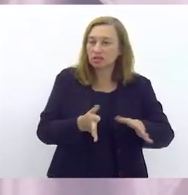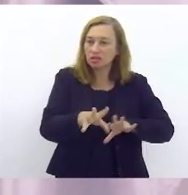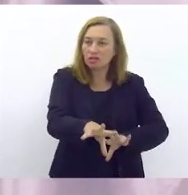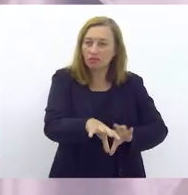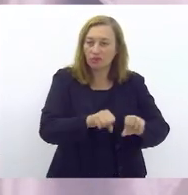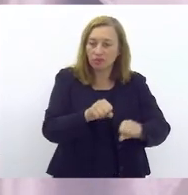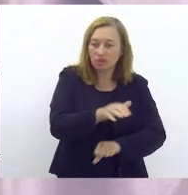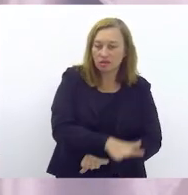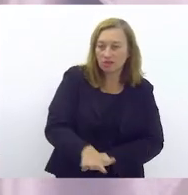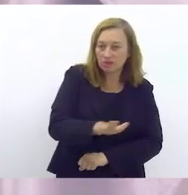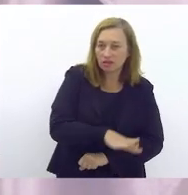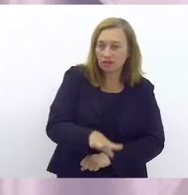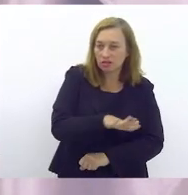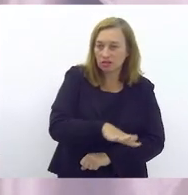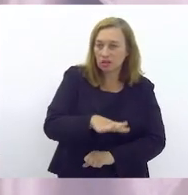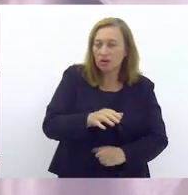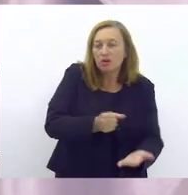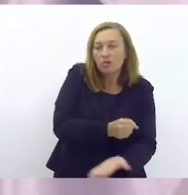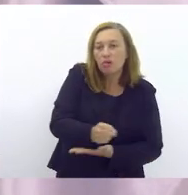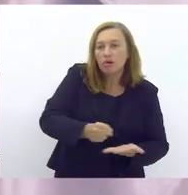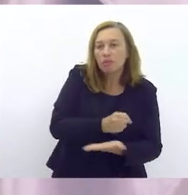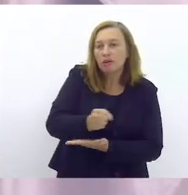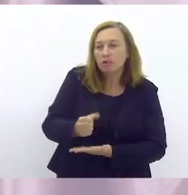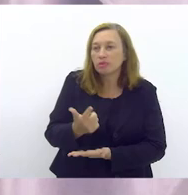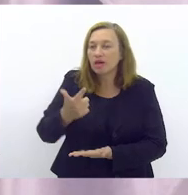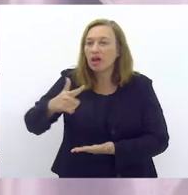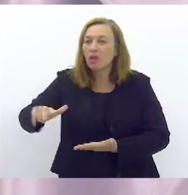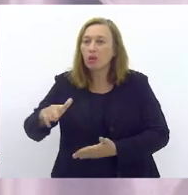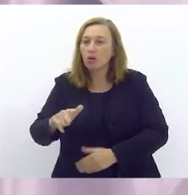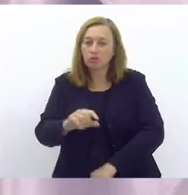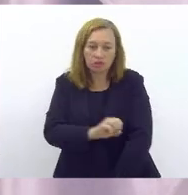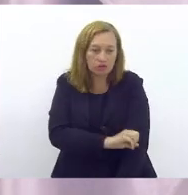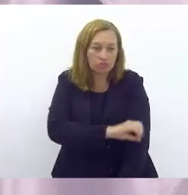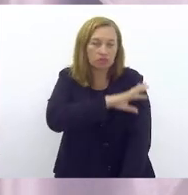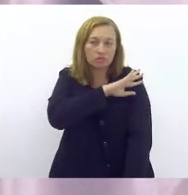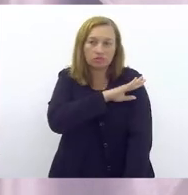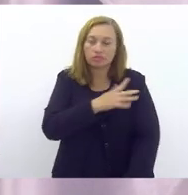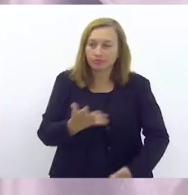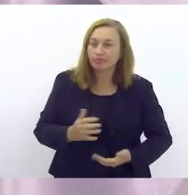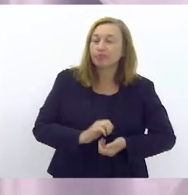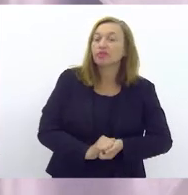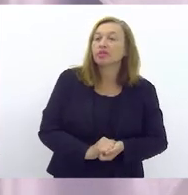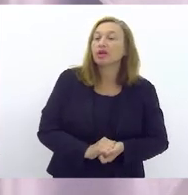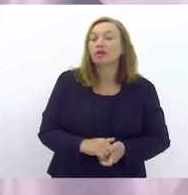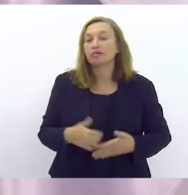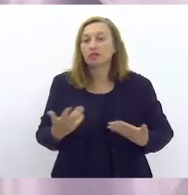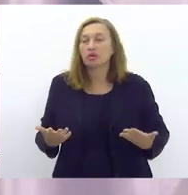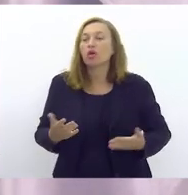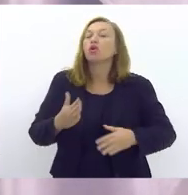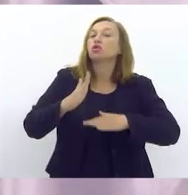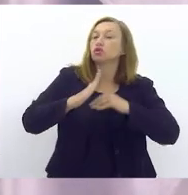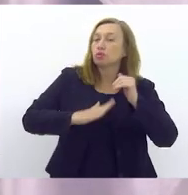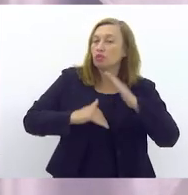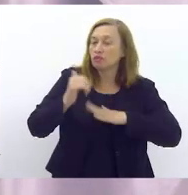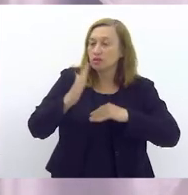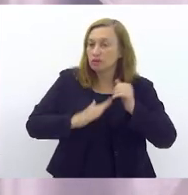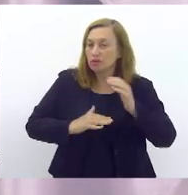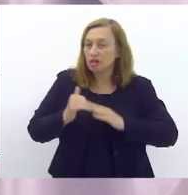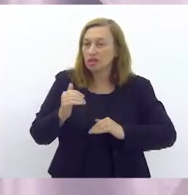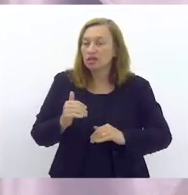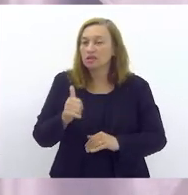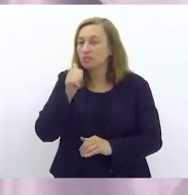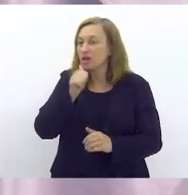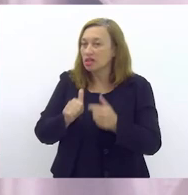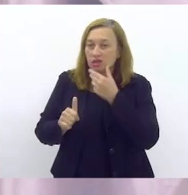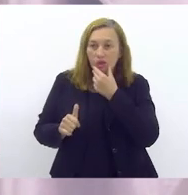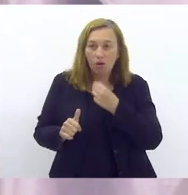crianças e funciona como uma base para as demais etapas da educação formal. No entanto, os profissionais e as profissionais que a